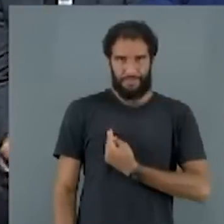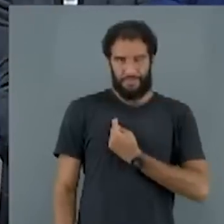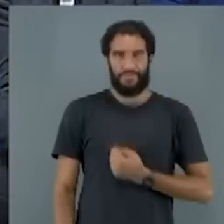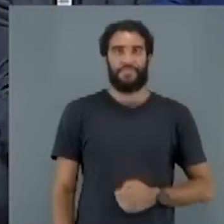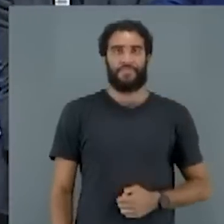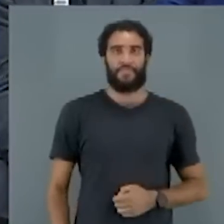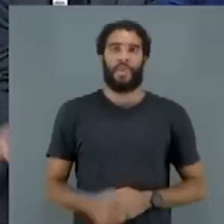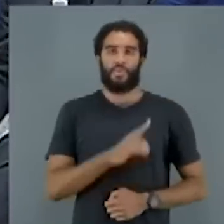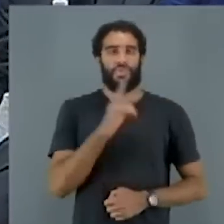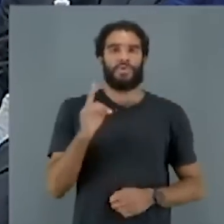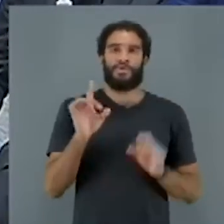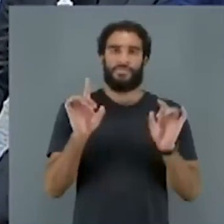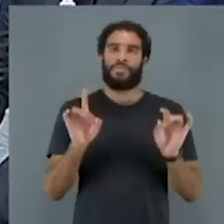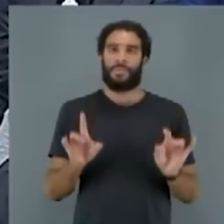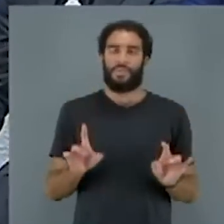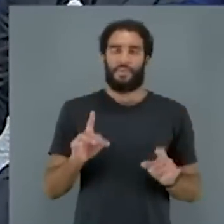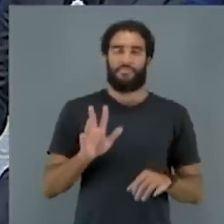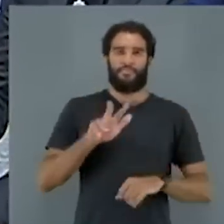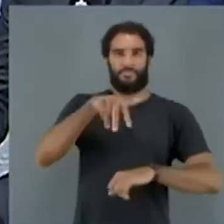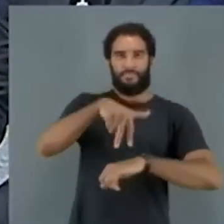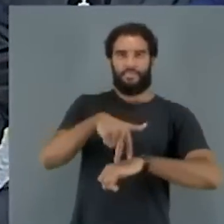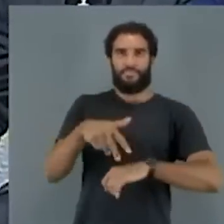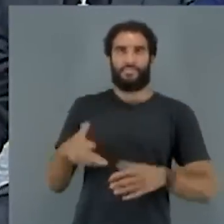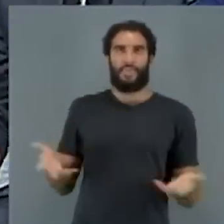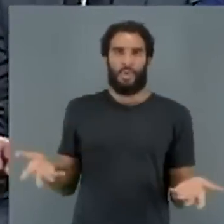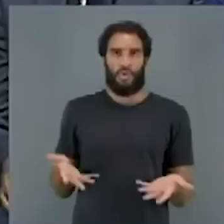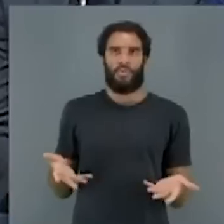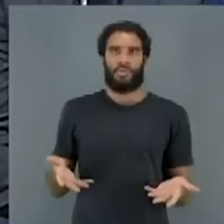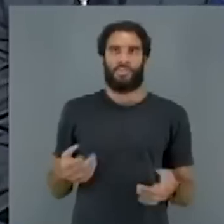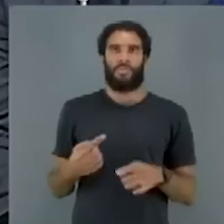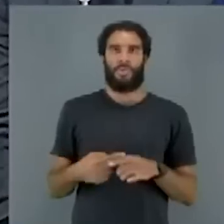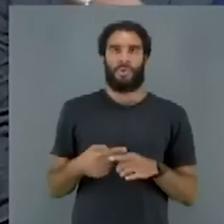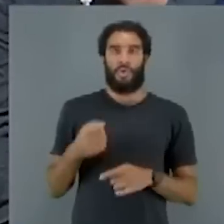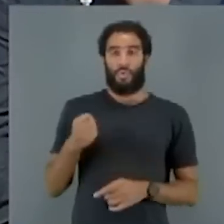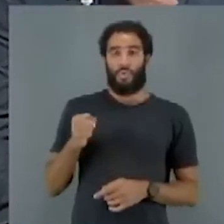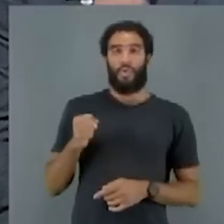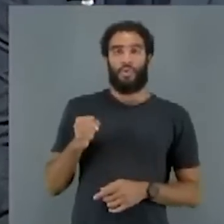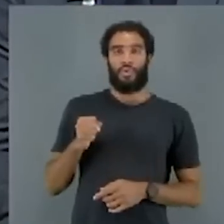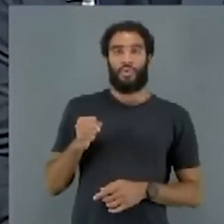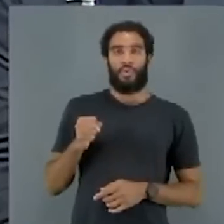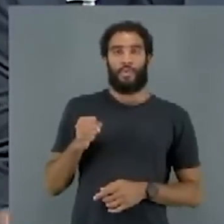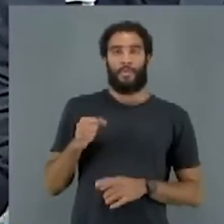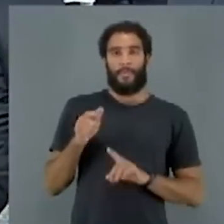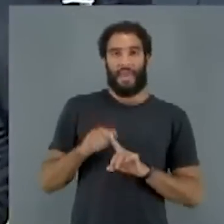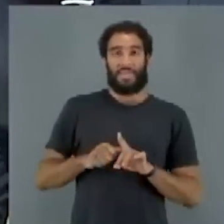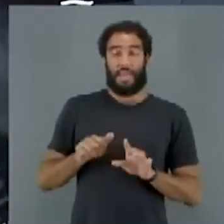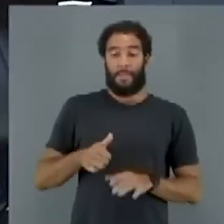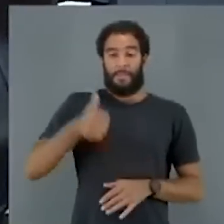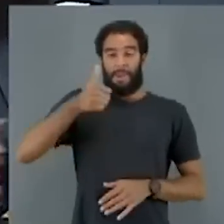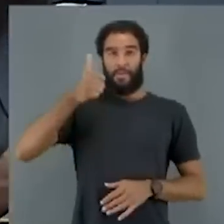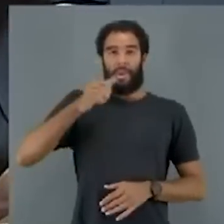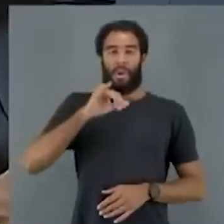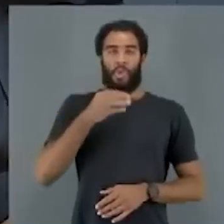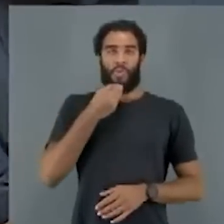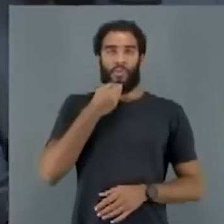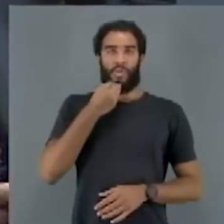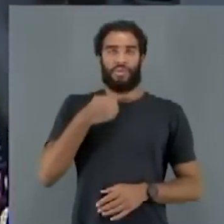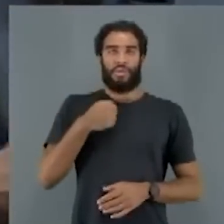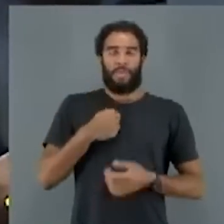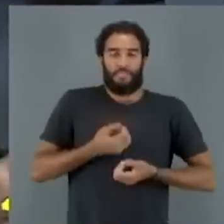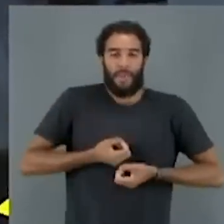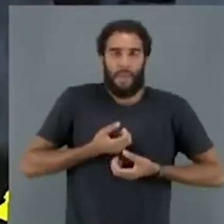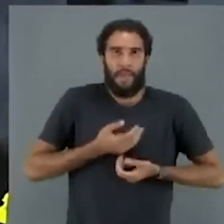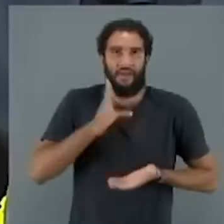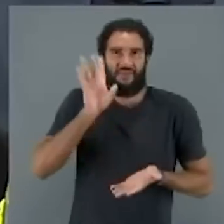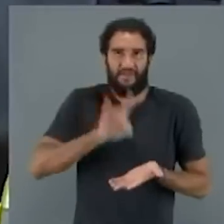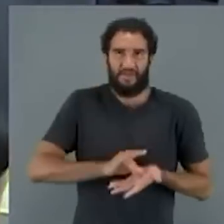Dia muito especial para estar aqui hoje. Depois de 8 meses, é a primeira oportunidade que tenho de poder trazer a verdade